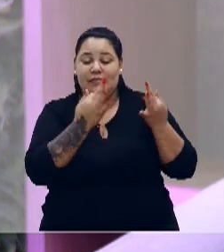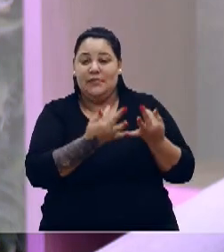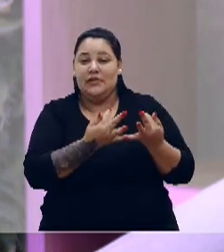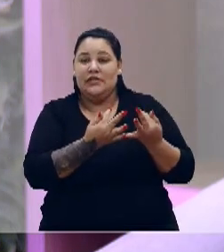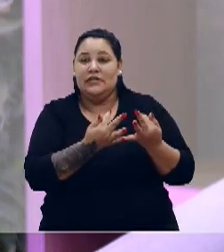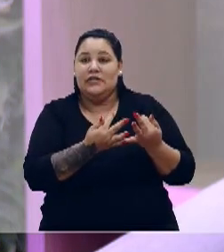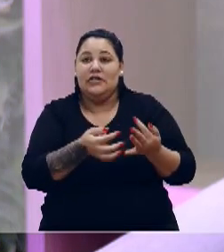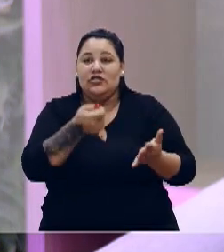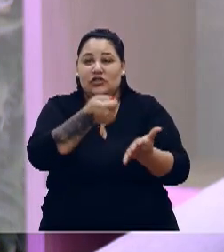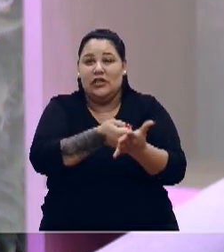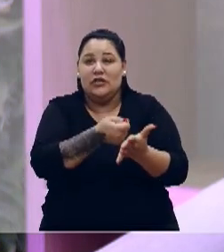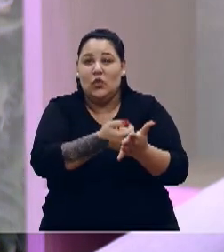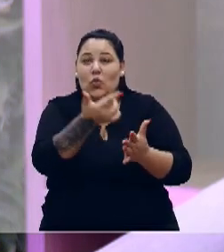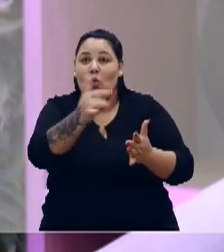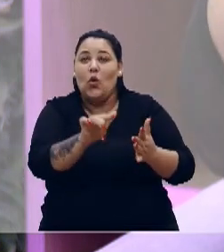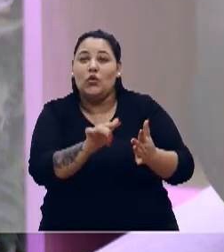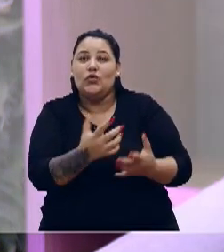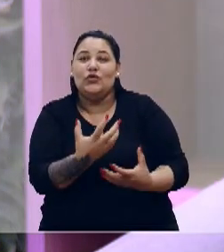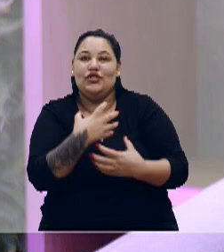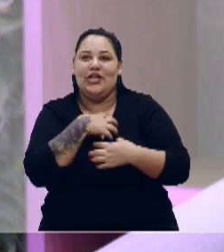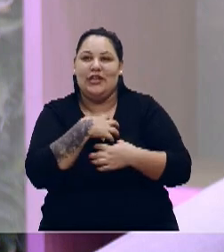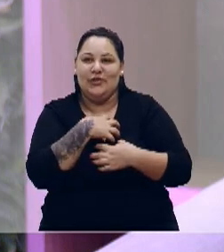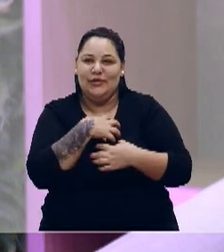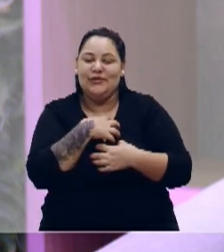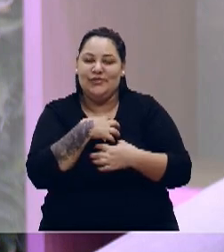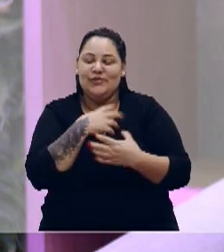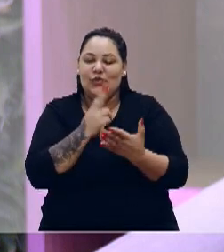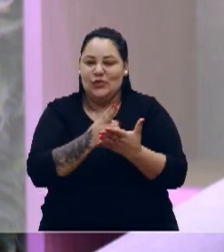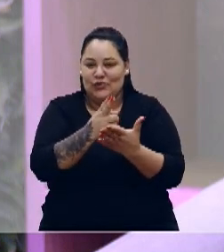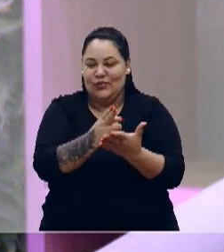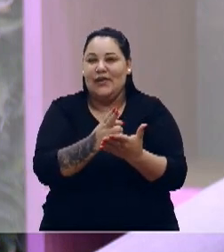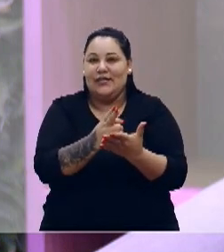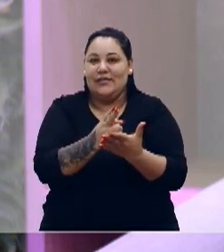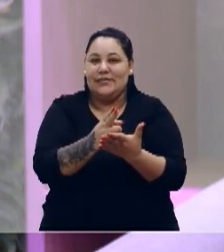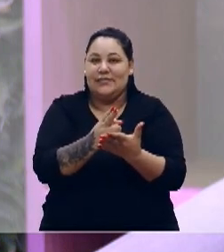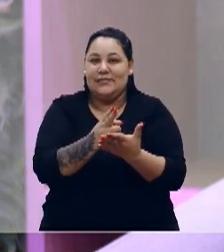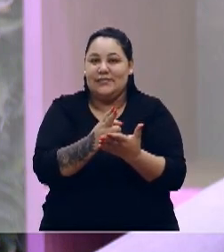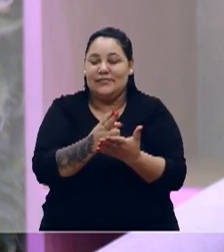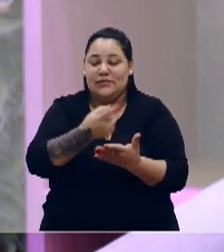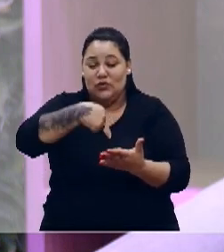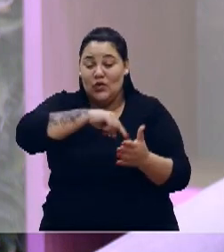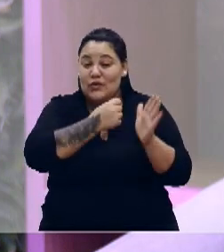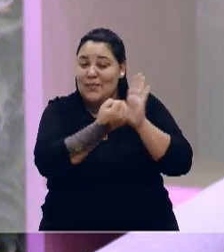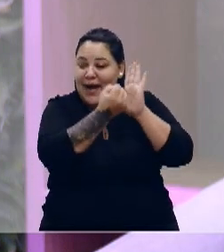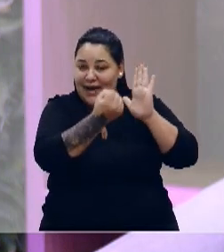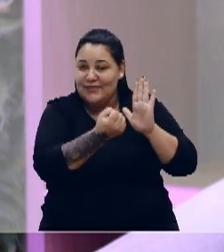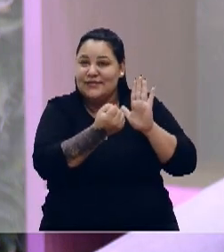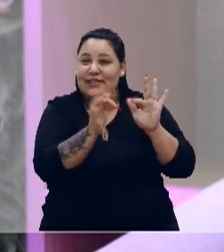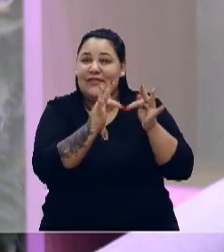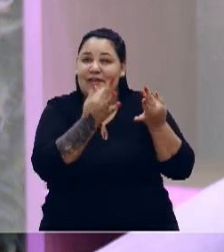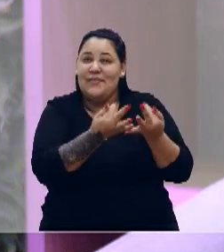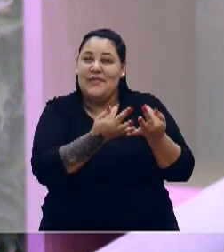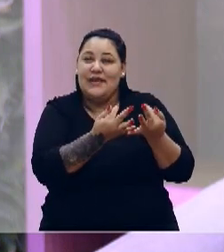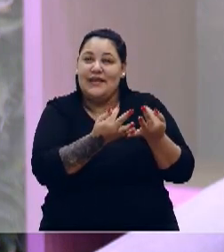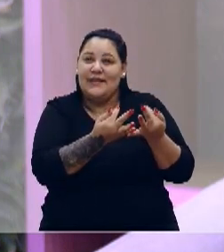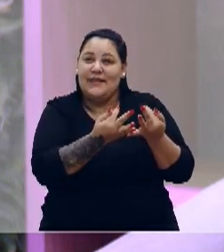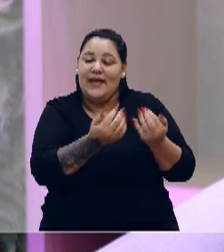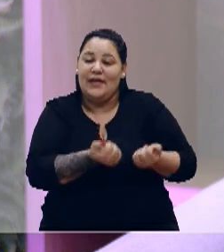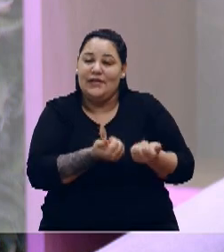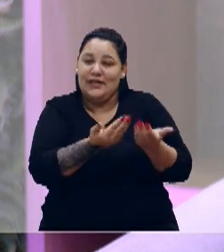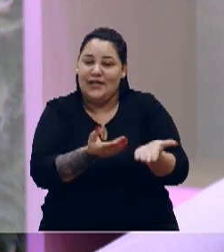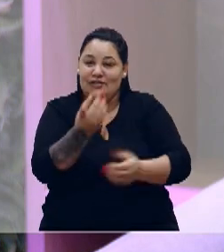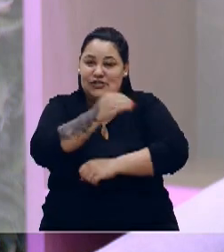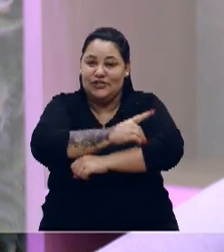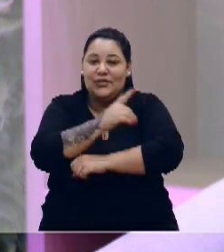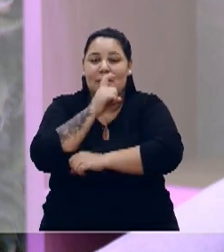também uma outra forma de mantê-la nos nossos, simbolizando ela na nossa família, que eu dei de Dia dos Pais pro